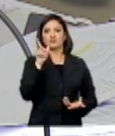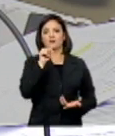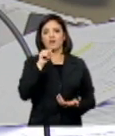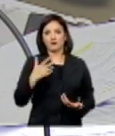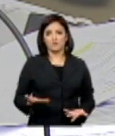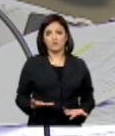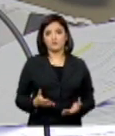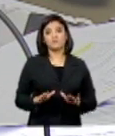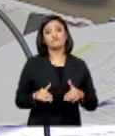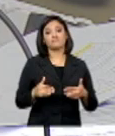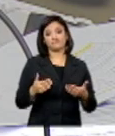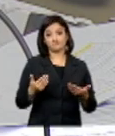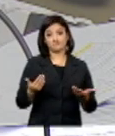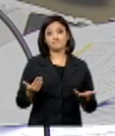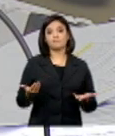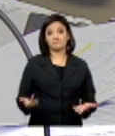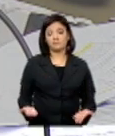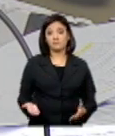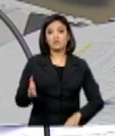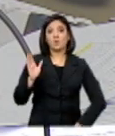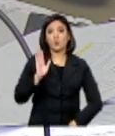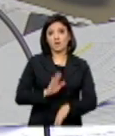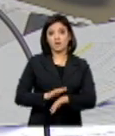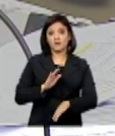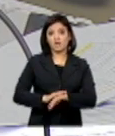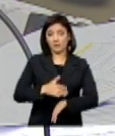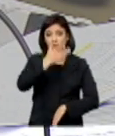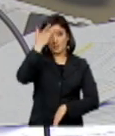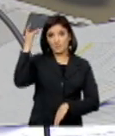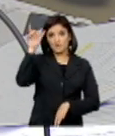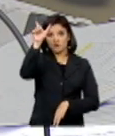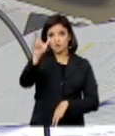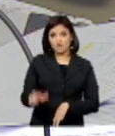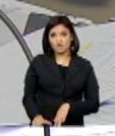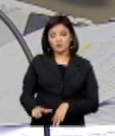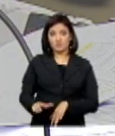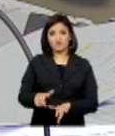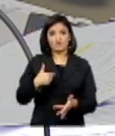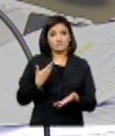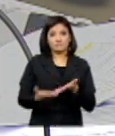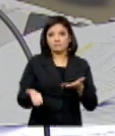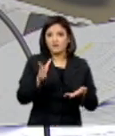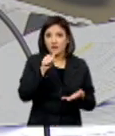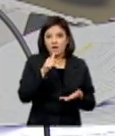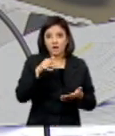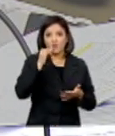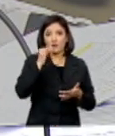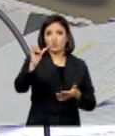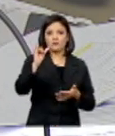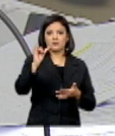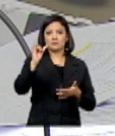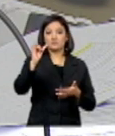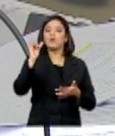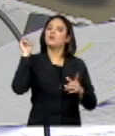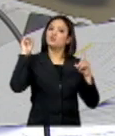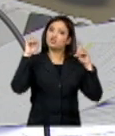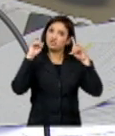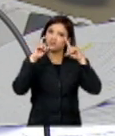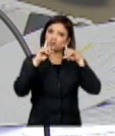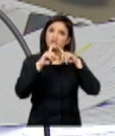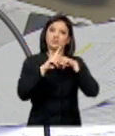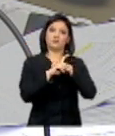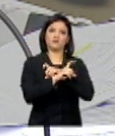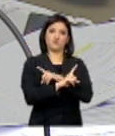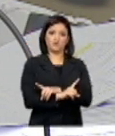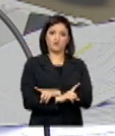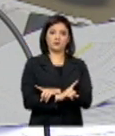conseguiu novamente o fornecimento da energia elétrica ou da água era extremamente dificultado o